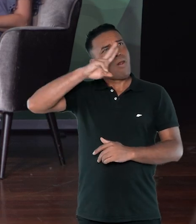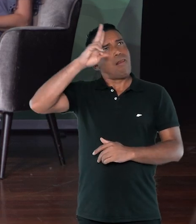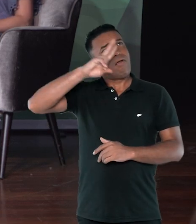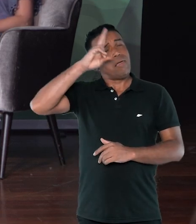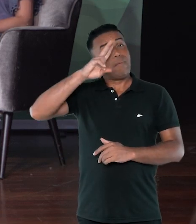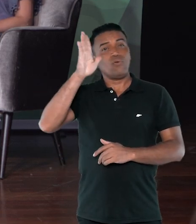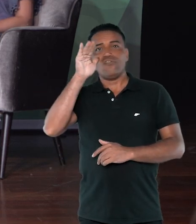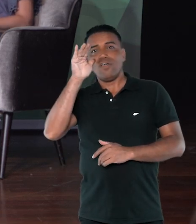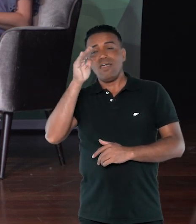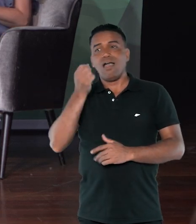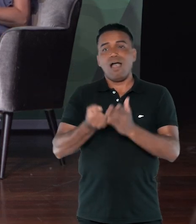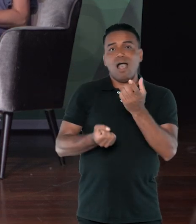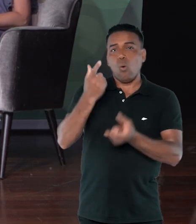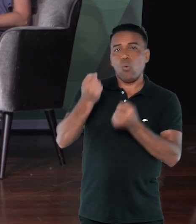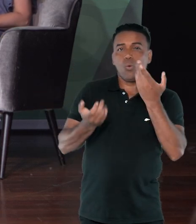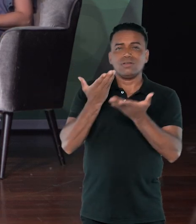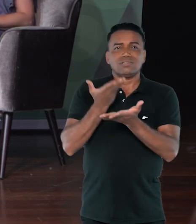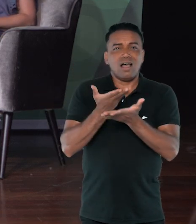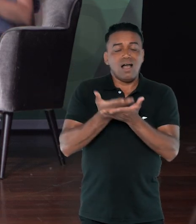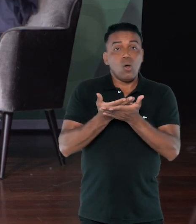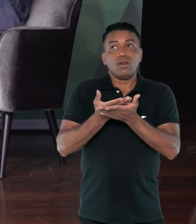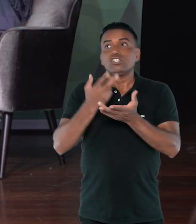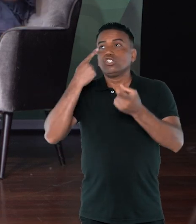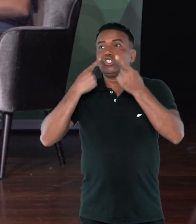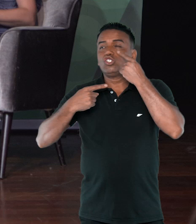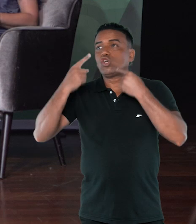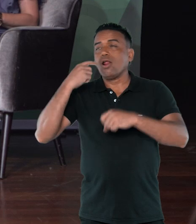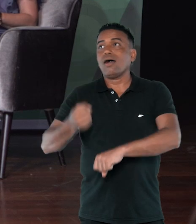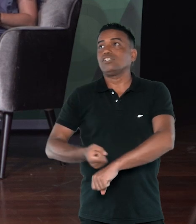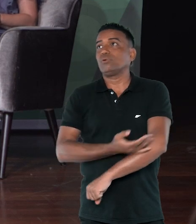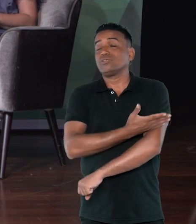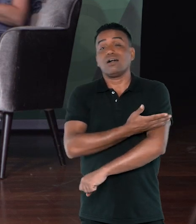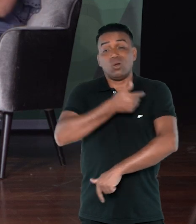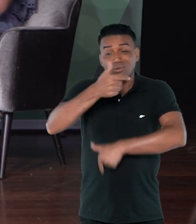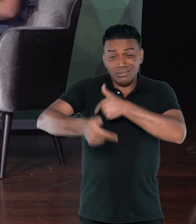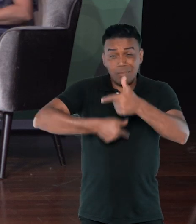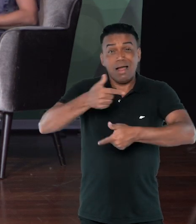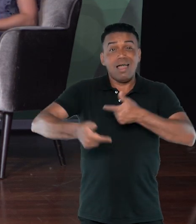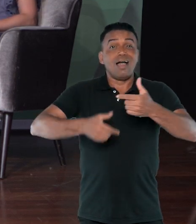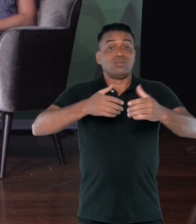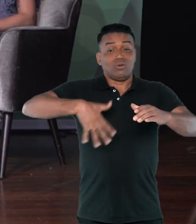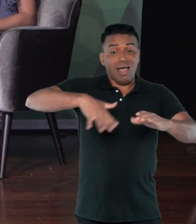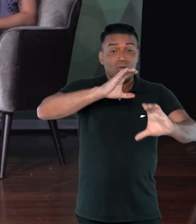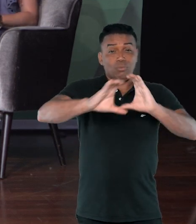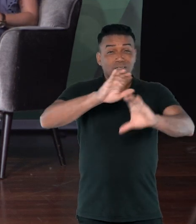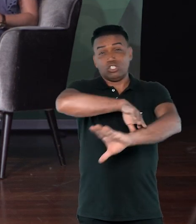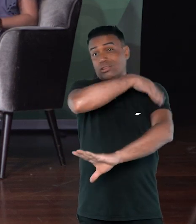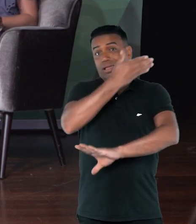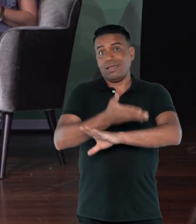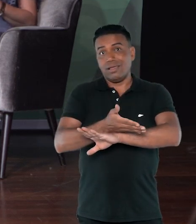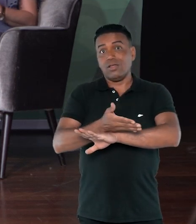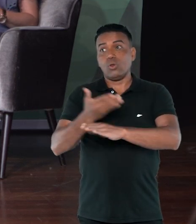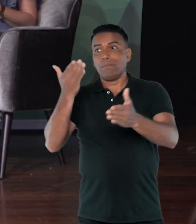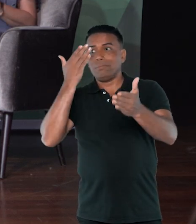de eu assistir algumas aulas assim, e chorar de emoção, cansada de um dia inteiro de trabalho na comunicação, mas assim, nossa,